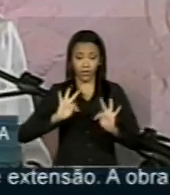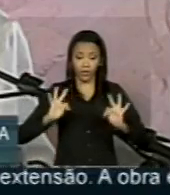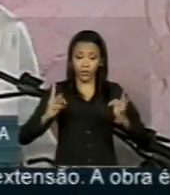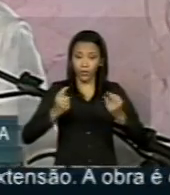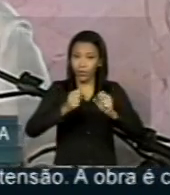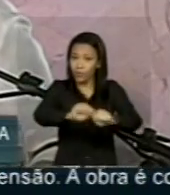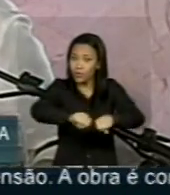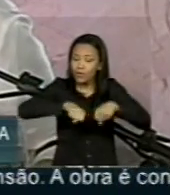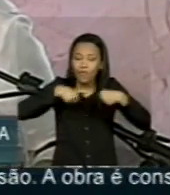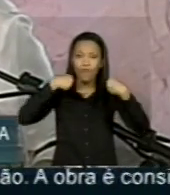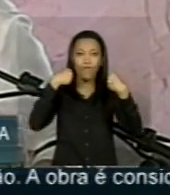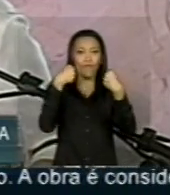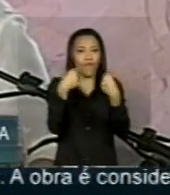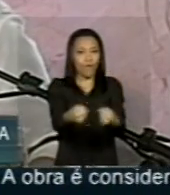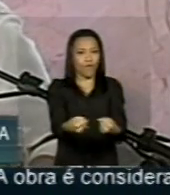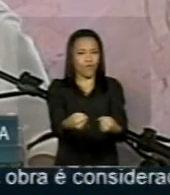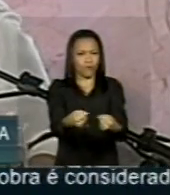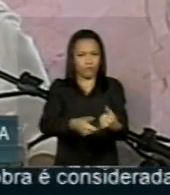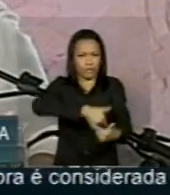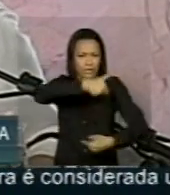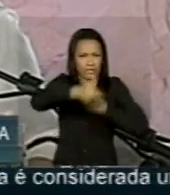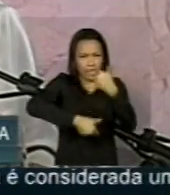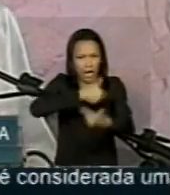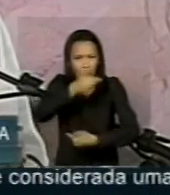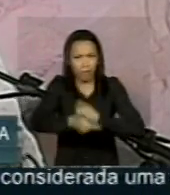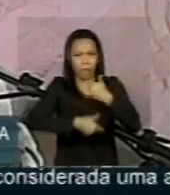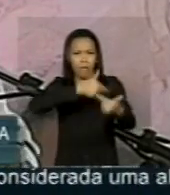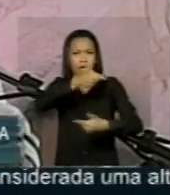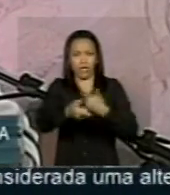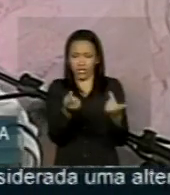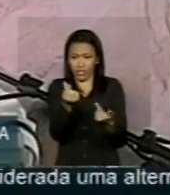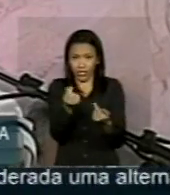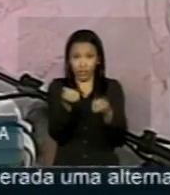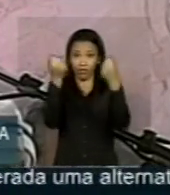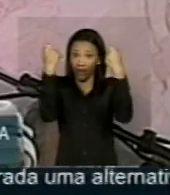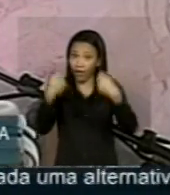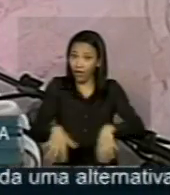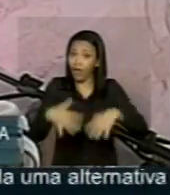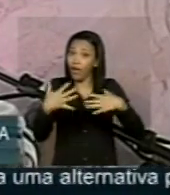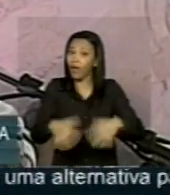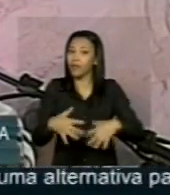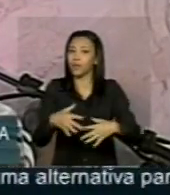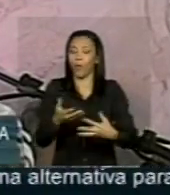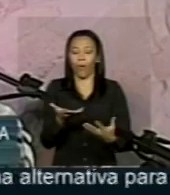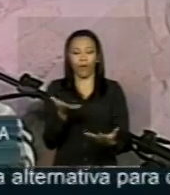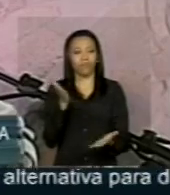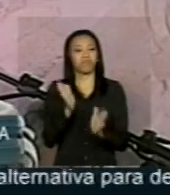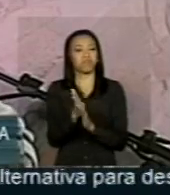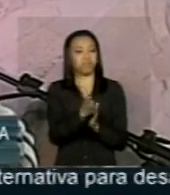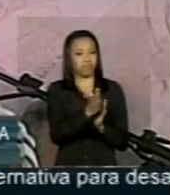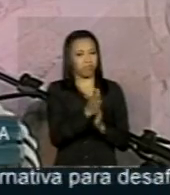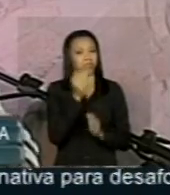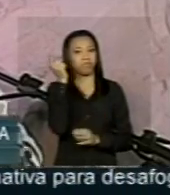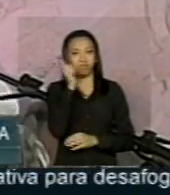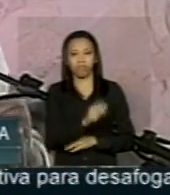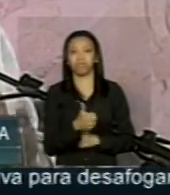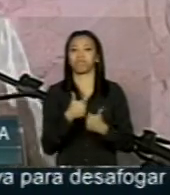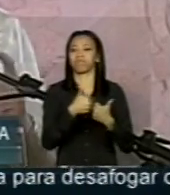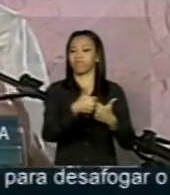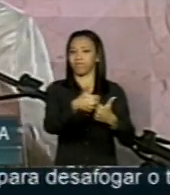esforço despendido e cada centavo que nós gastamos valeram a pena.